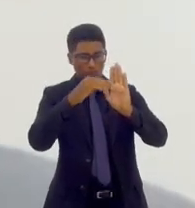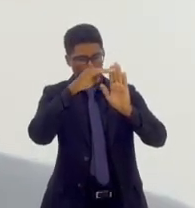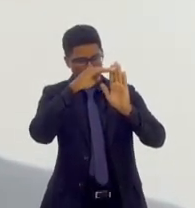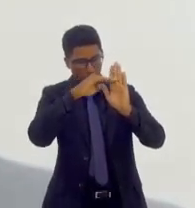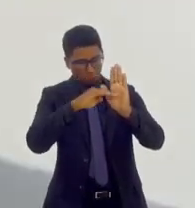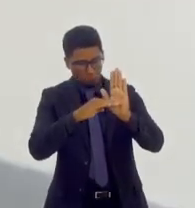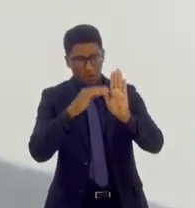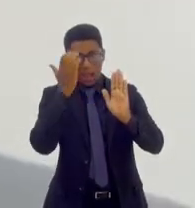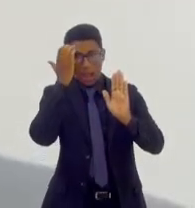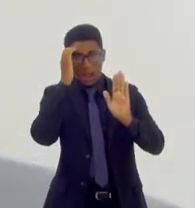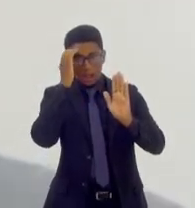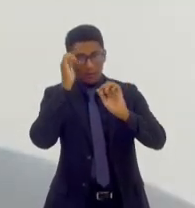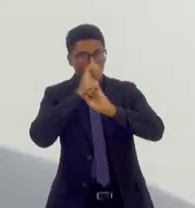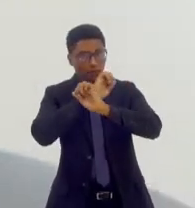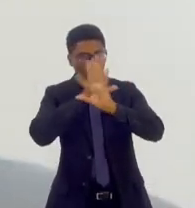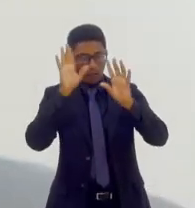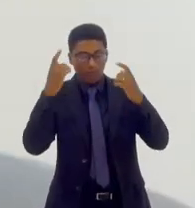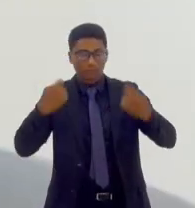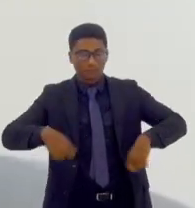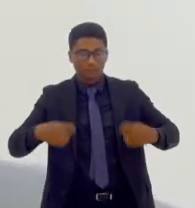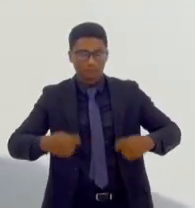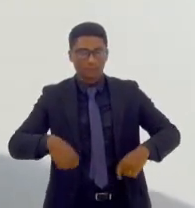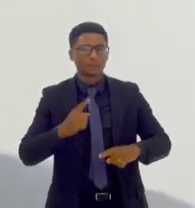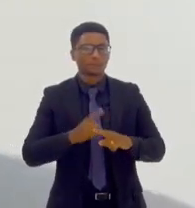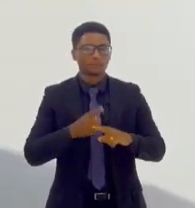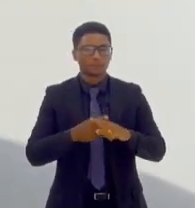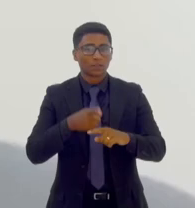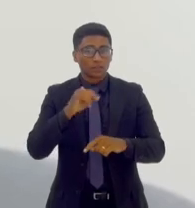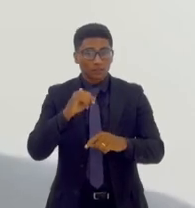havendo segurança jurídica, a gente consegue construir